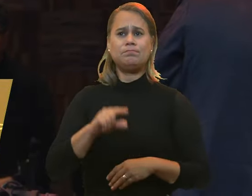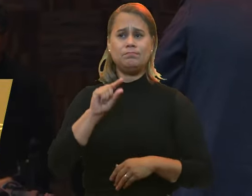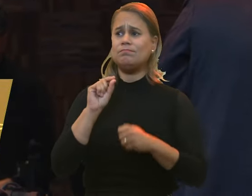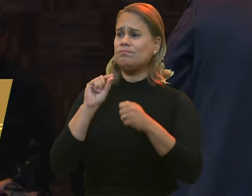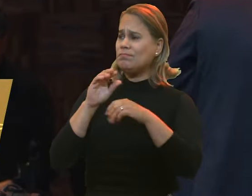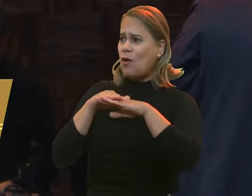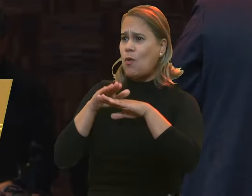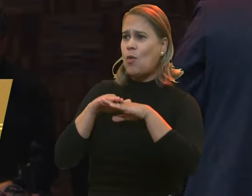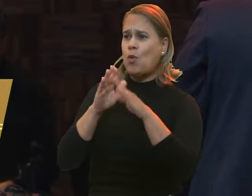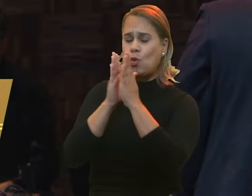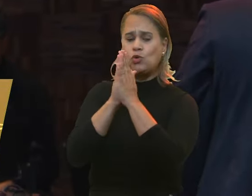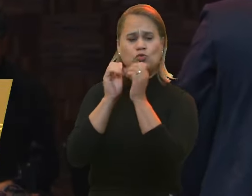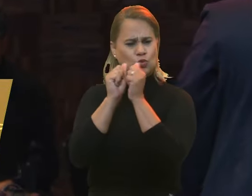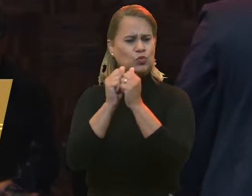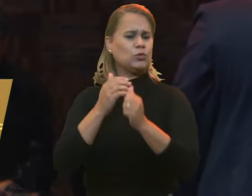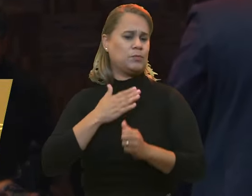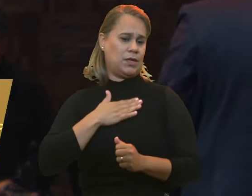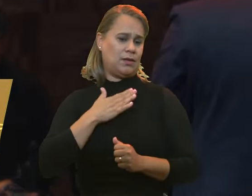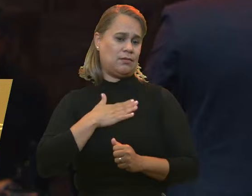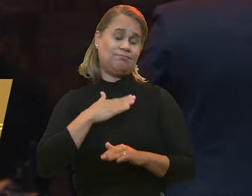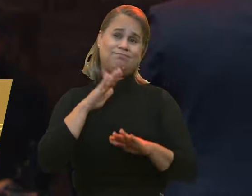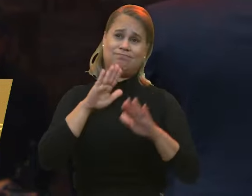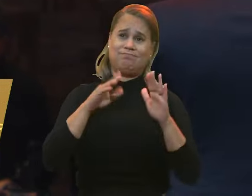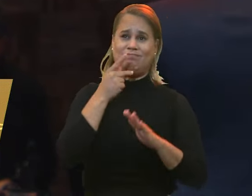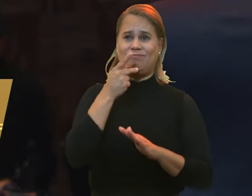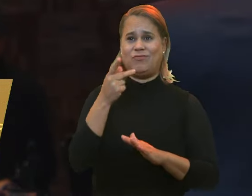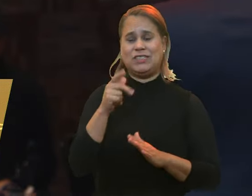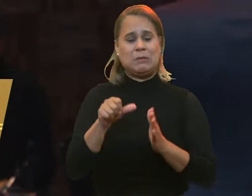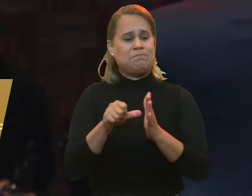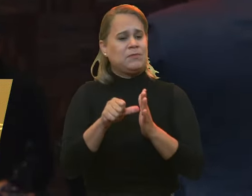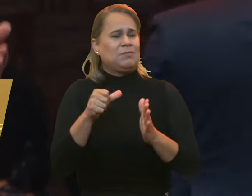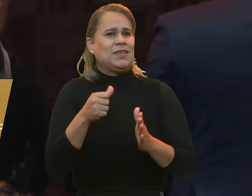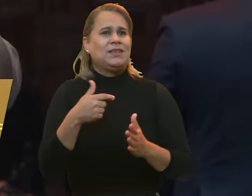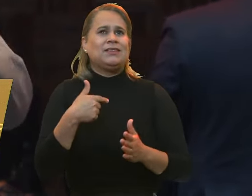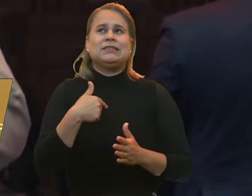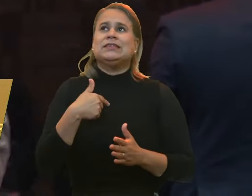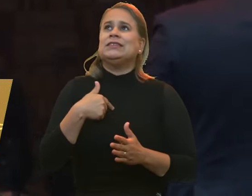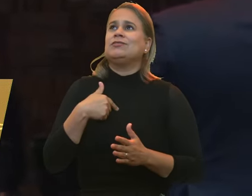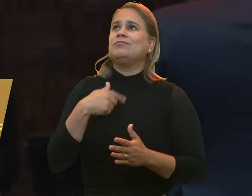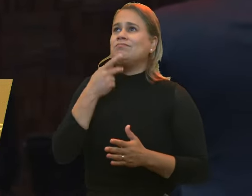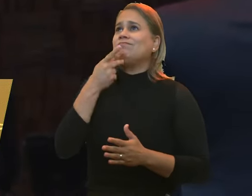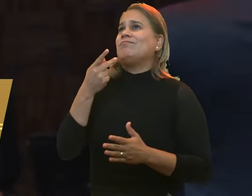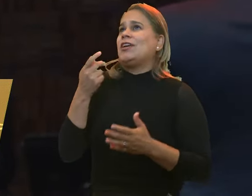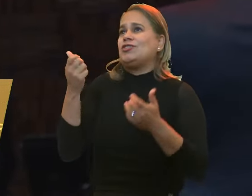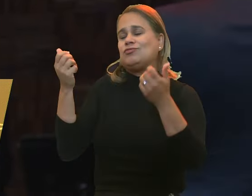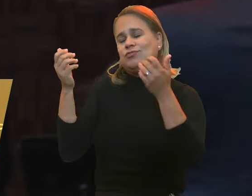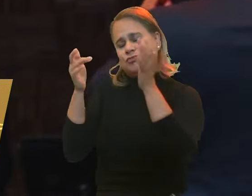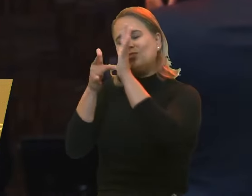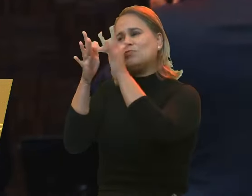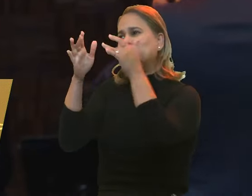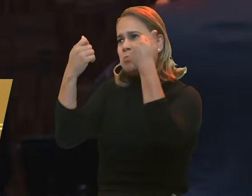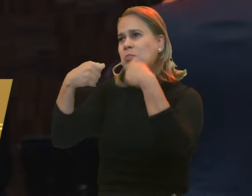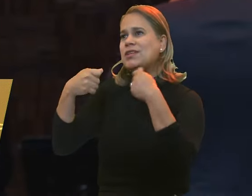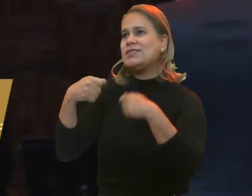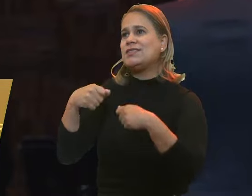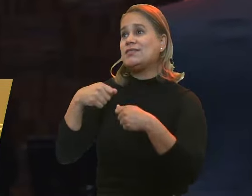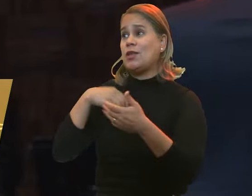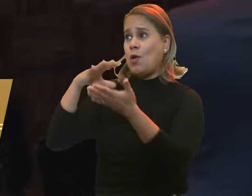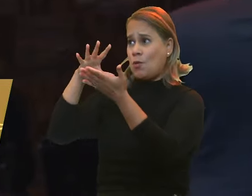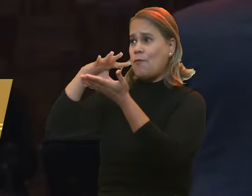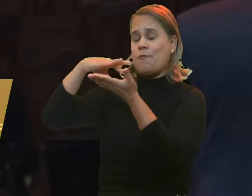oração junto comigo. Talvez você esteja dizendo pela primeira vez: Jesus, eu preciso do Senhor. Então, repete essas